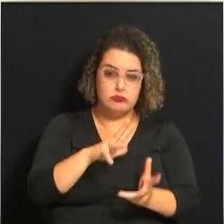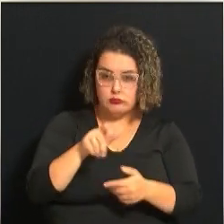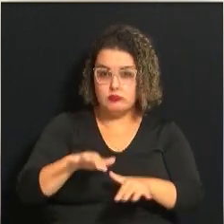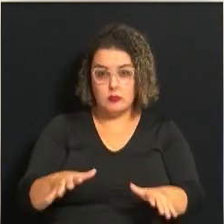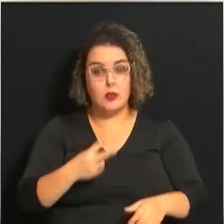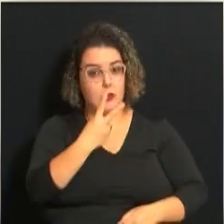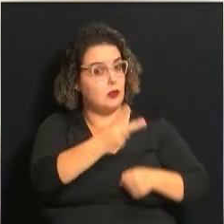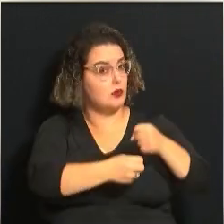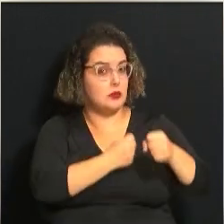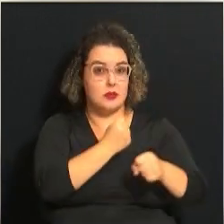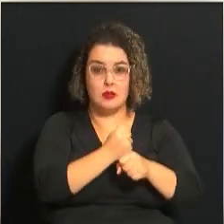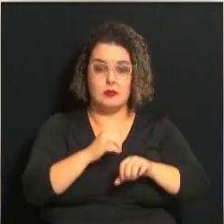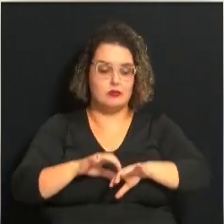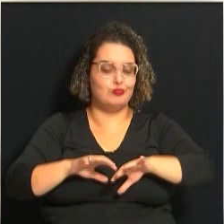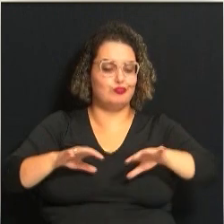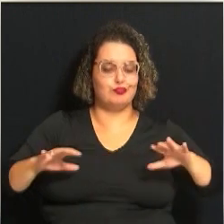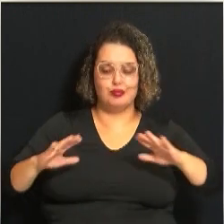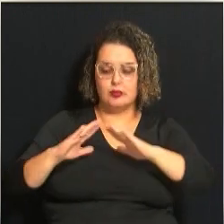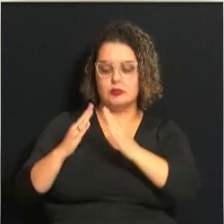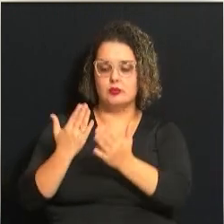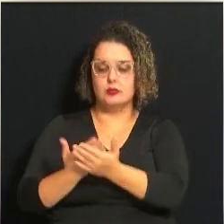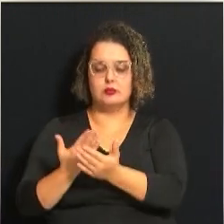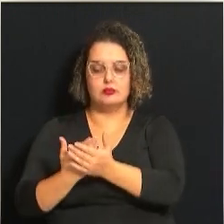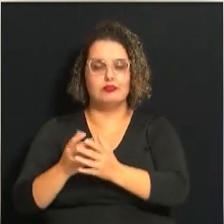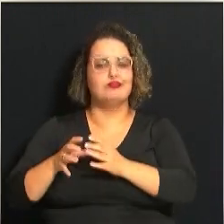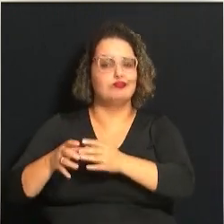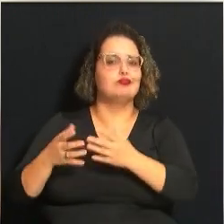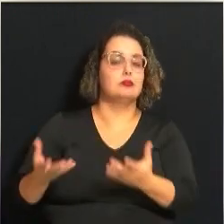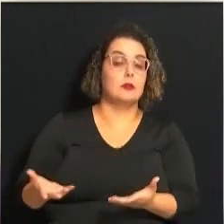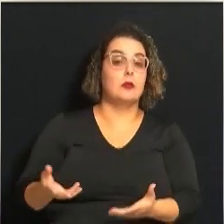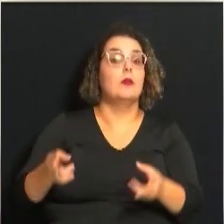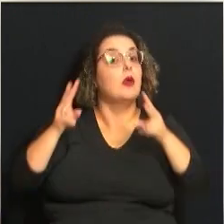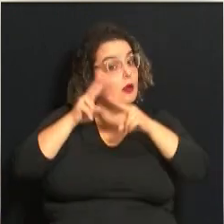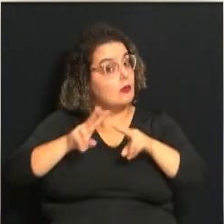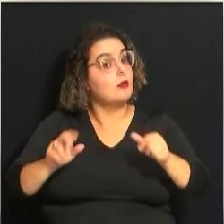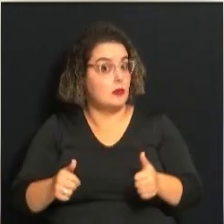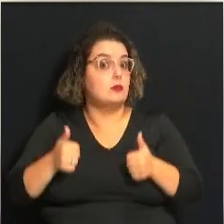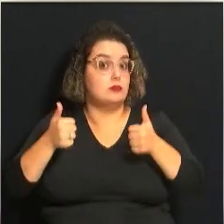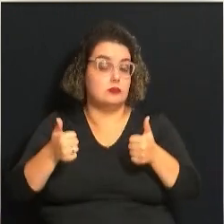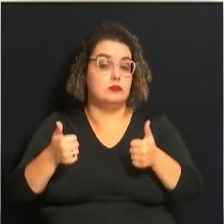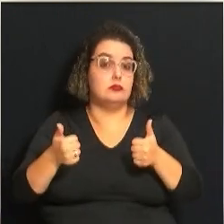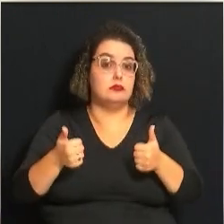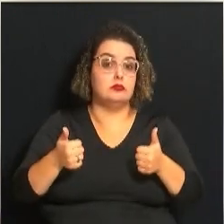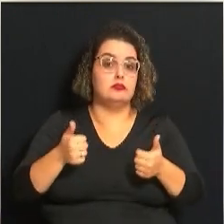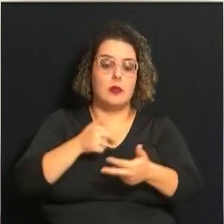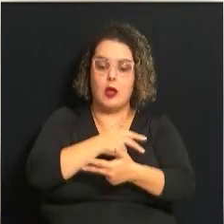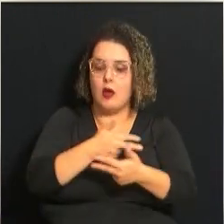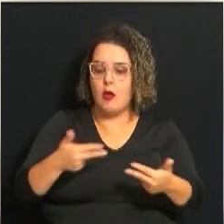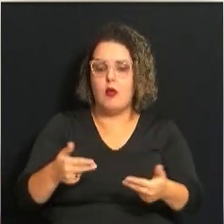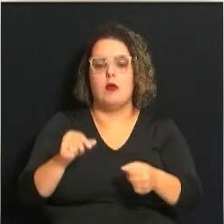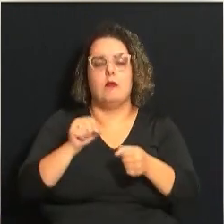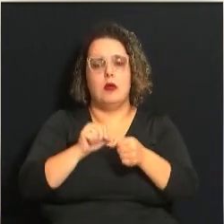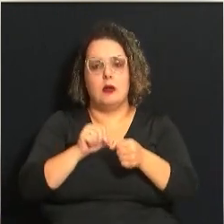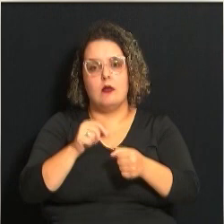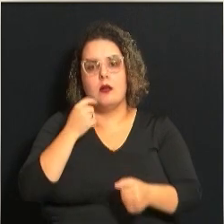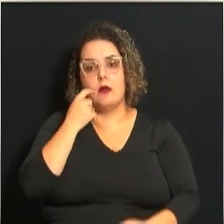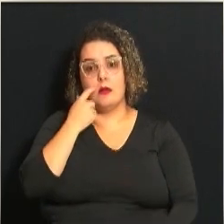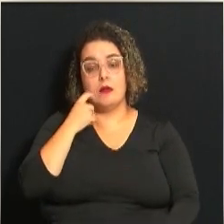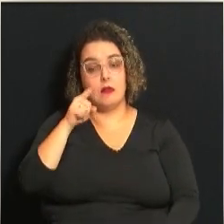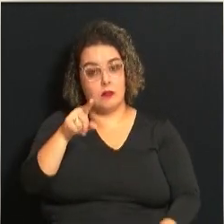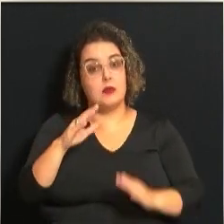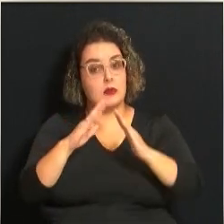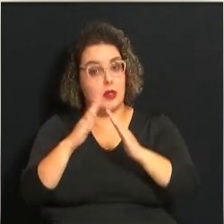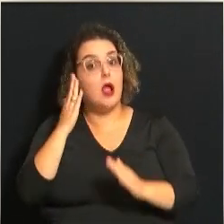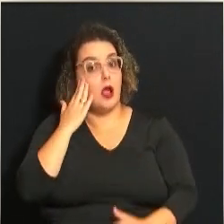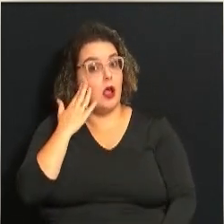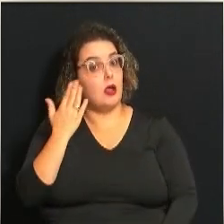afastado de um ambiente escolar, da convivência, mas eu vejo como positivo, eu vejo que tem muitas coisas para serem feitas, você que tem em casa sabe disso, a